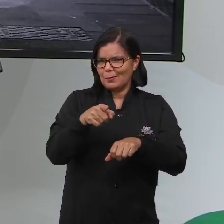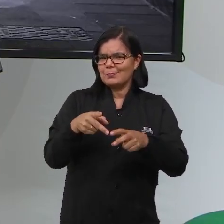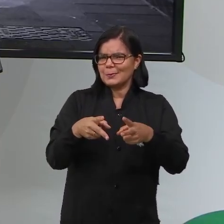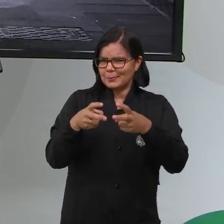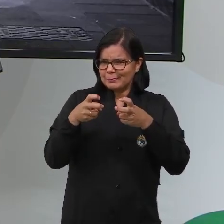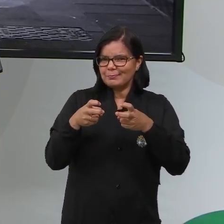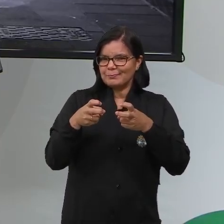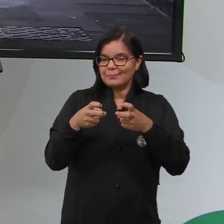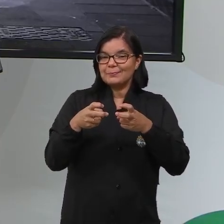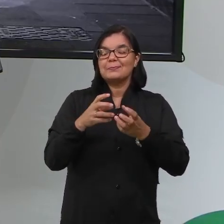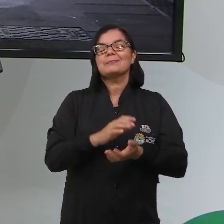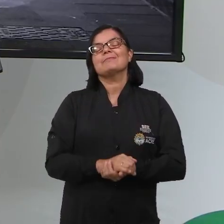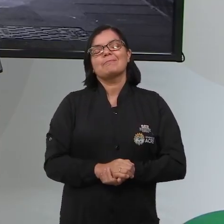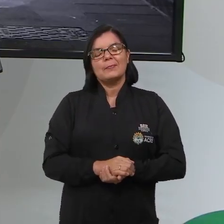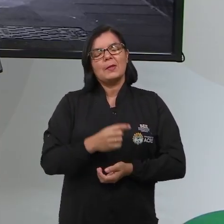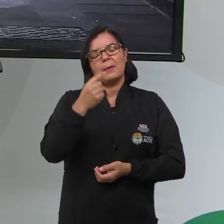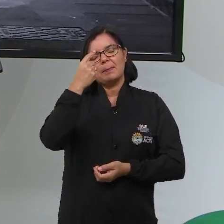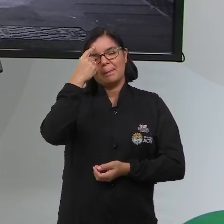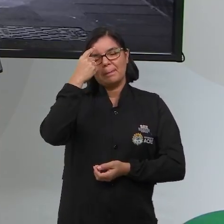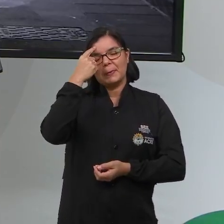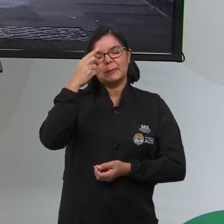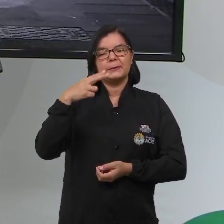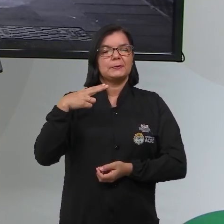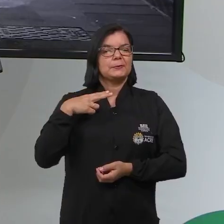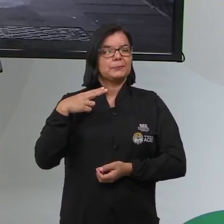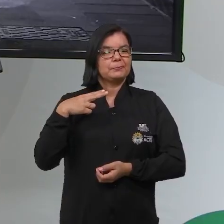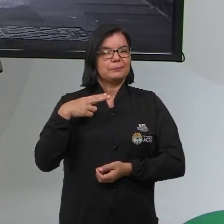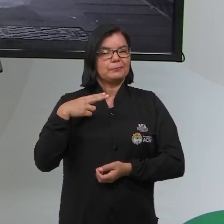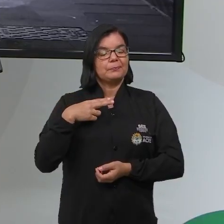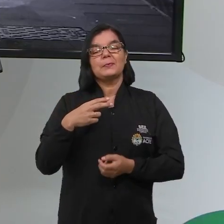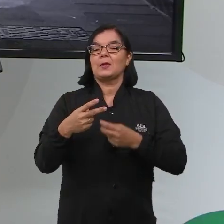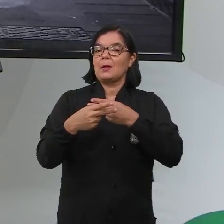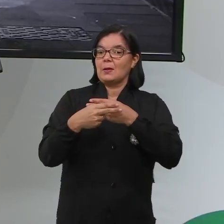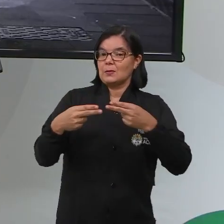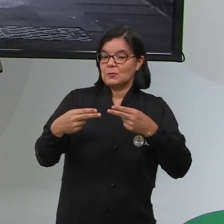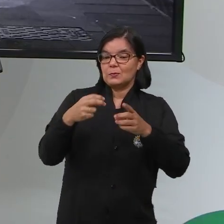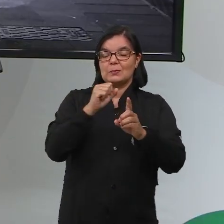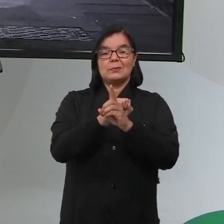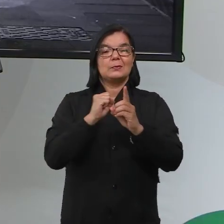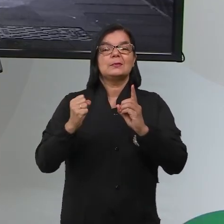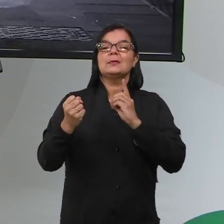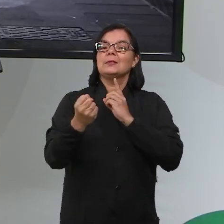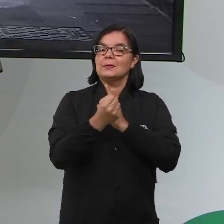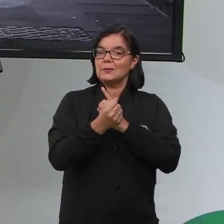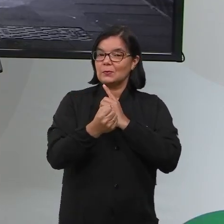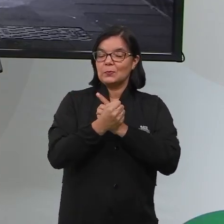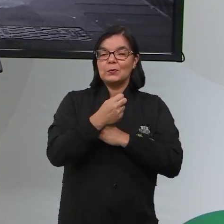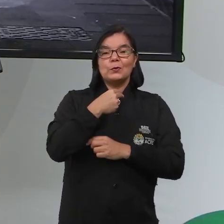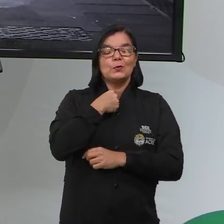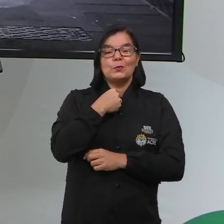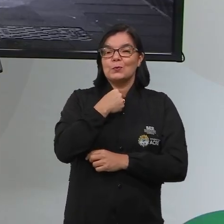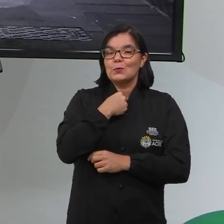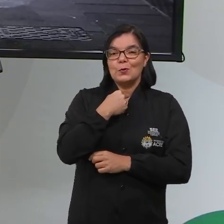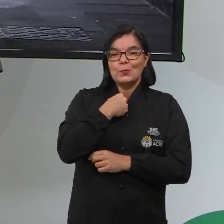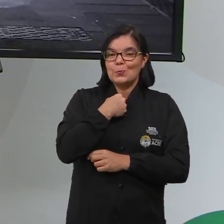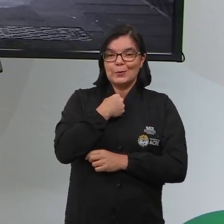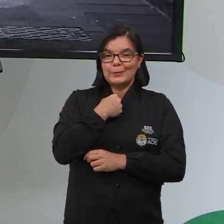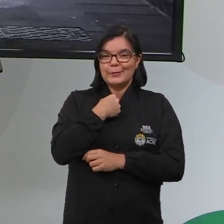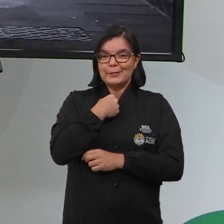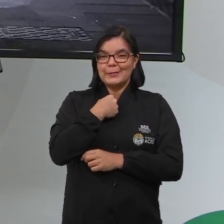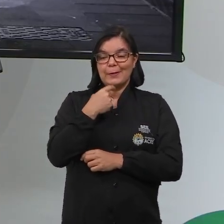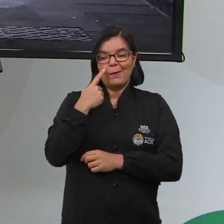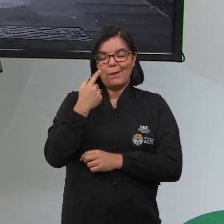perceber? Faça essa reflexão particular. As coisas na sociedade, elas não podem e não devem